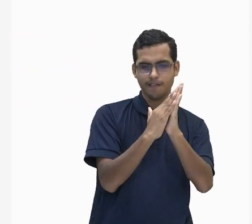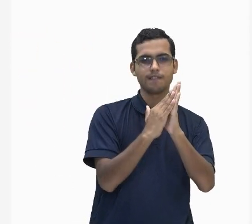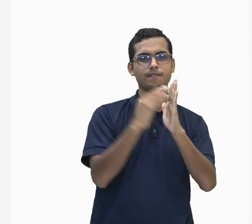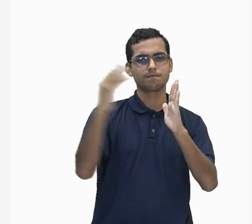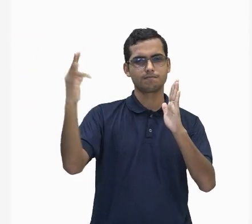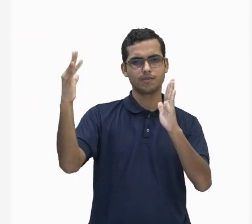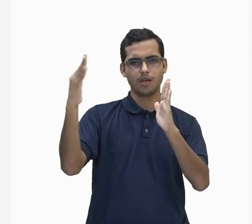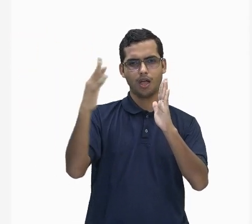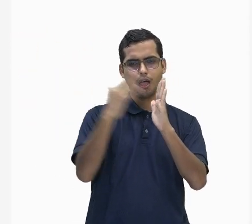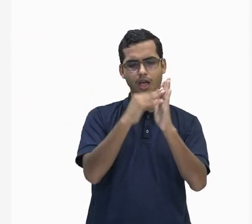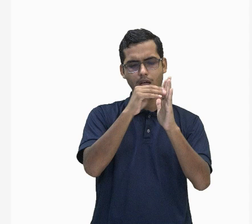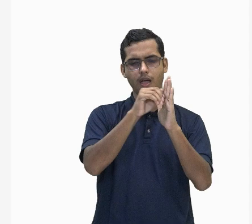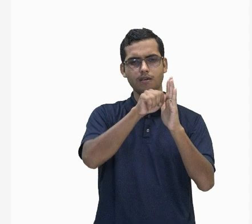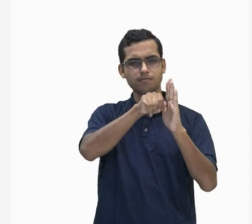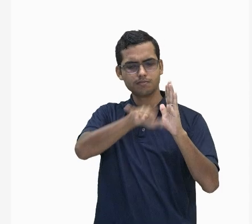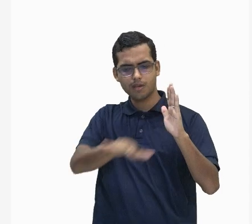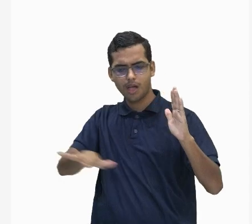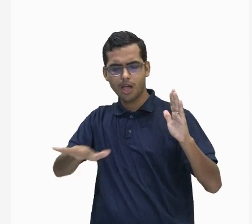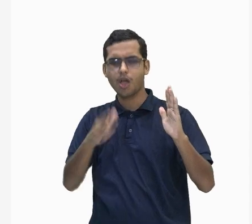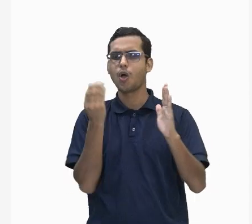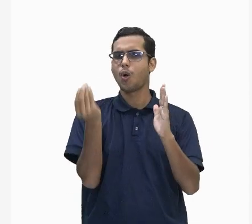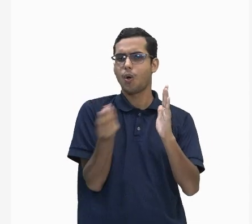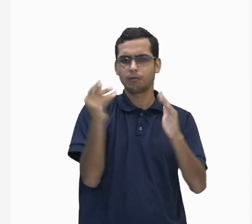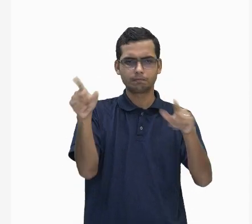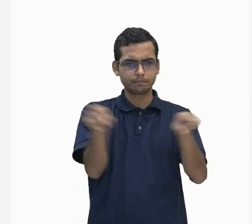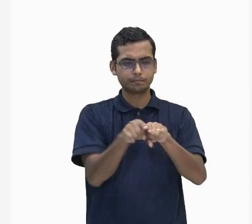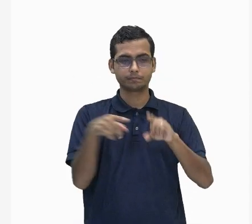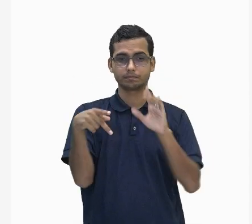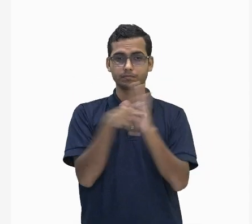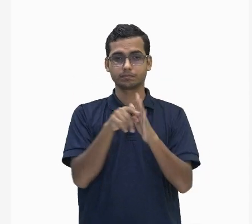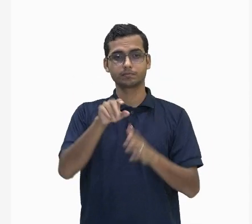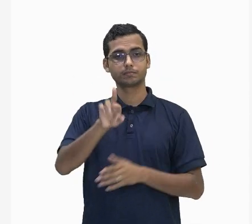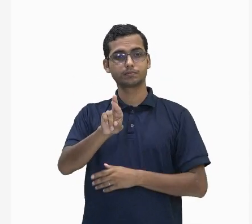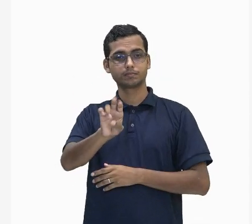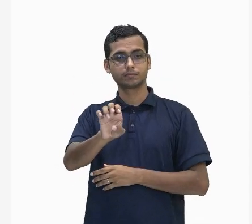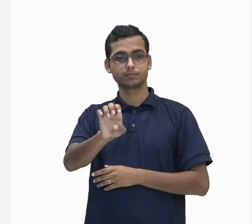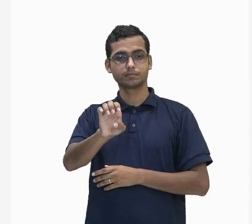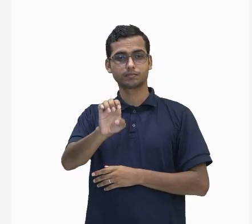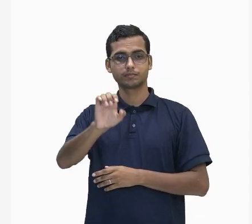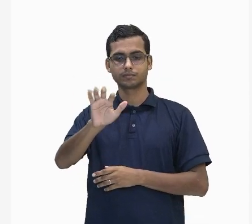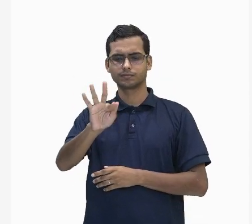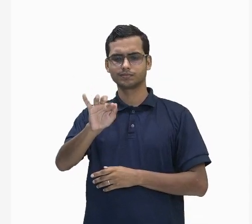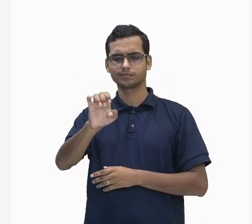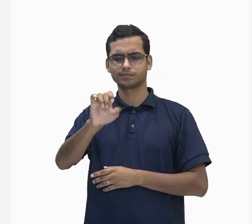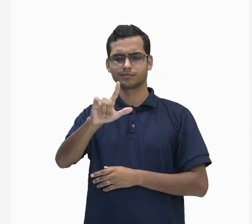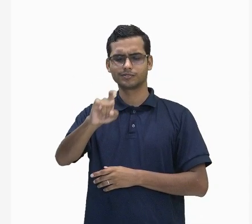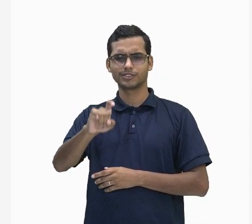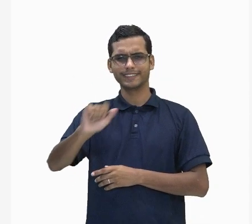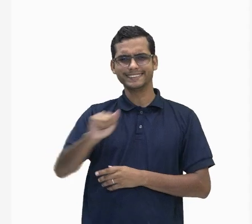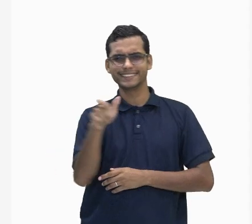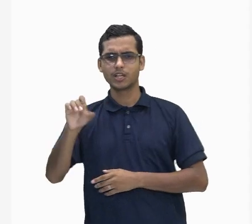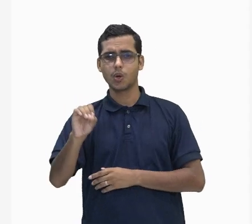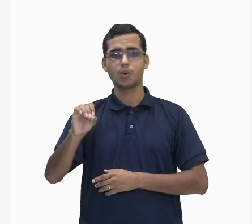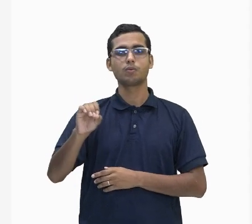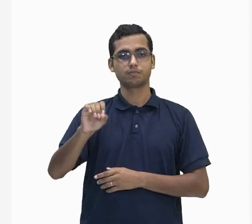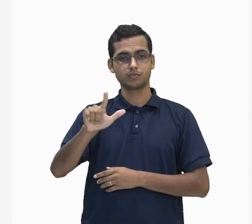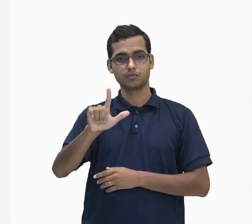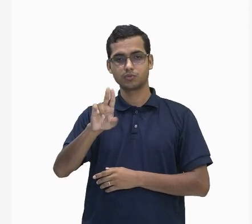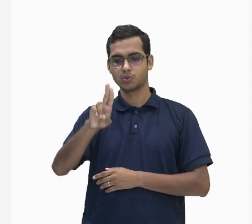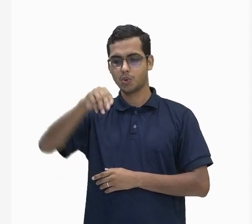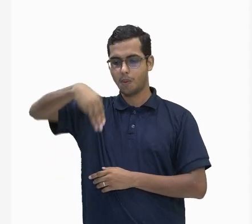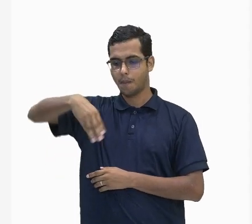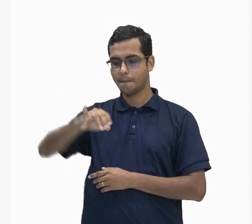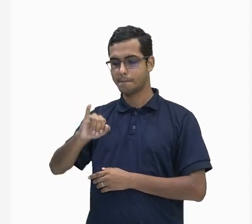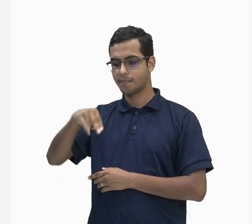a reflexão luminosa, ela é regida por duas leis muito importantes. Nesse caso aí, a reflexão regular,